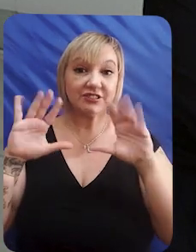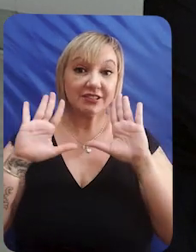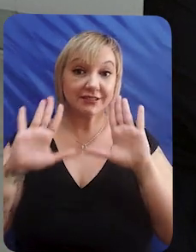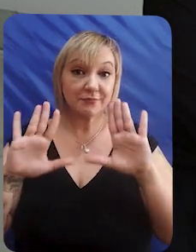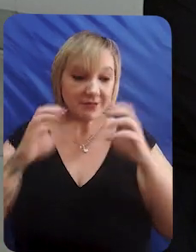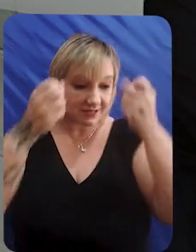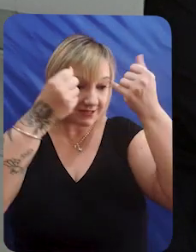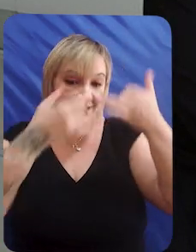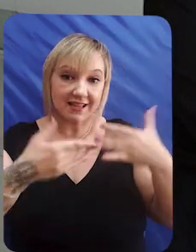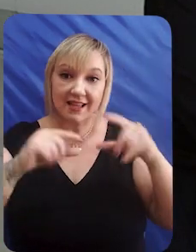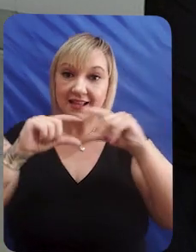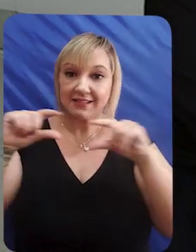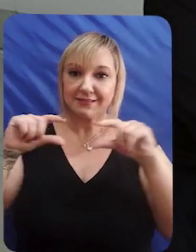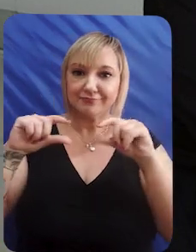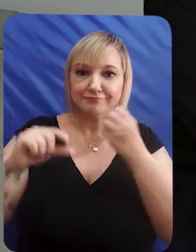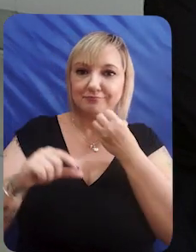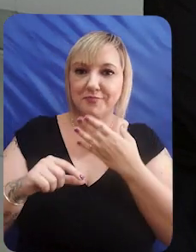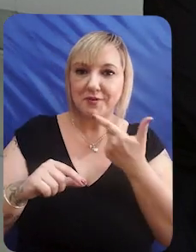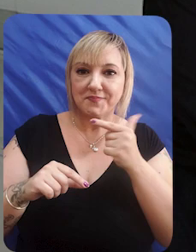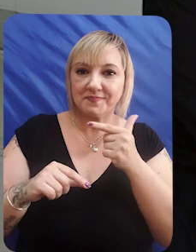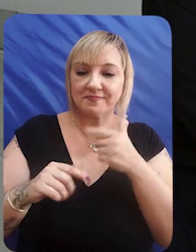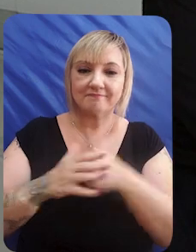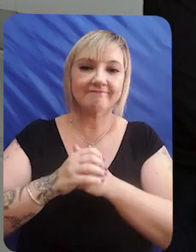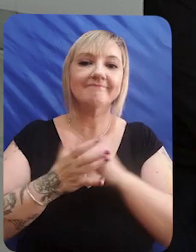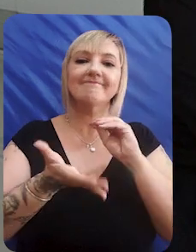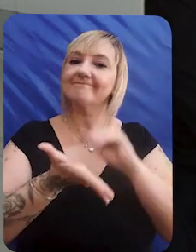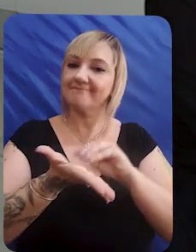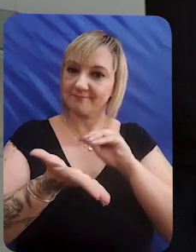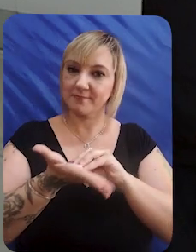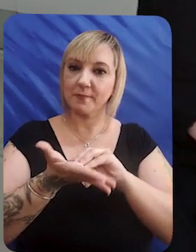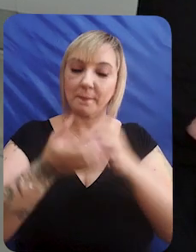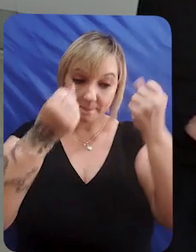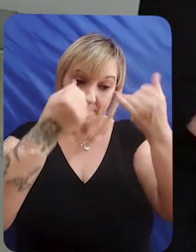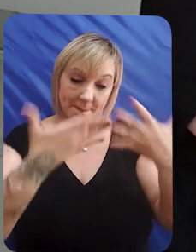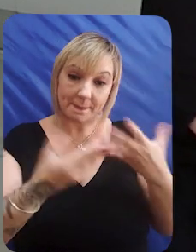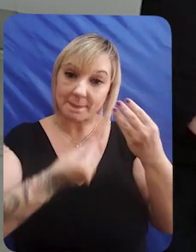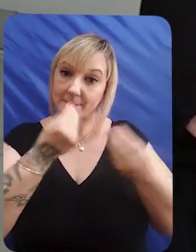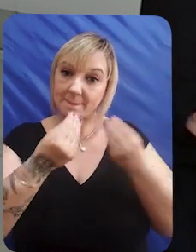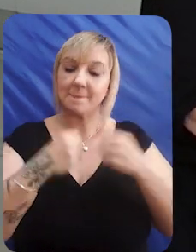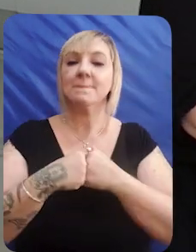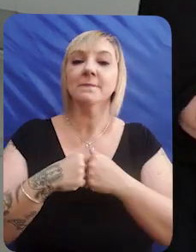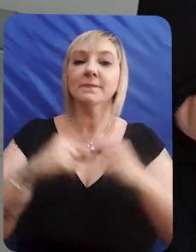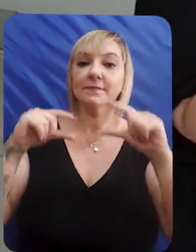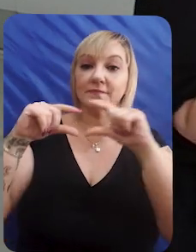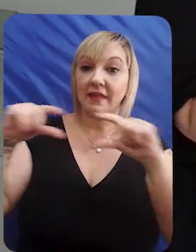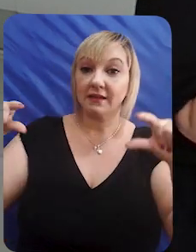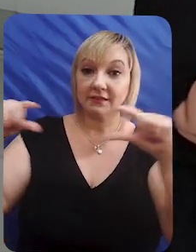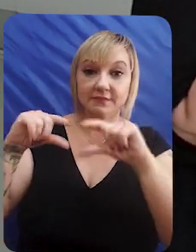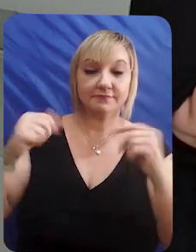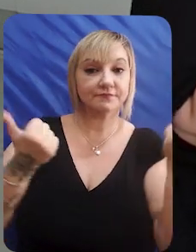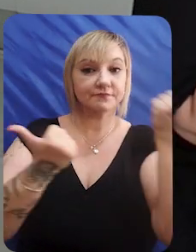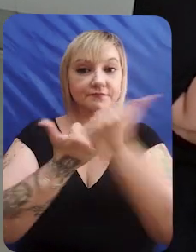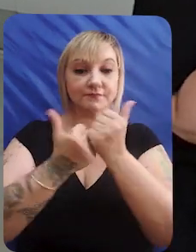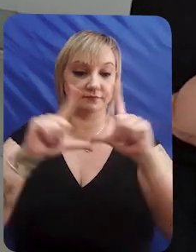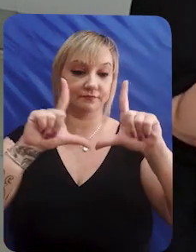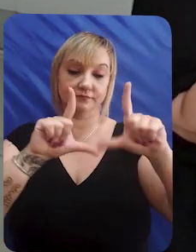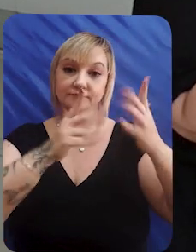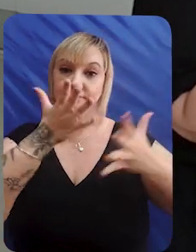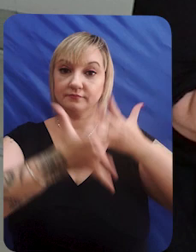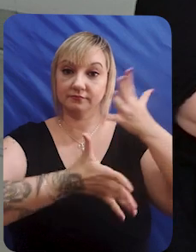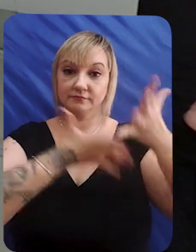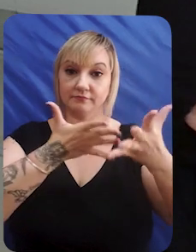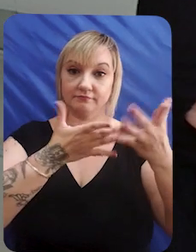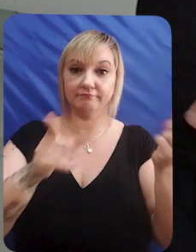você me explicou que essa legenda não funciona, né, para quem é surdo. Me explica para eles por hoje agora. A legenda, ela nunca substitui a janela de Libras